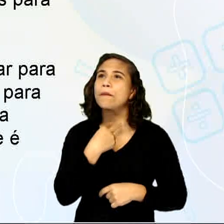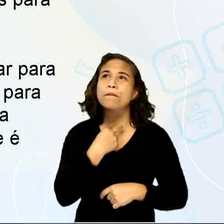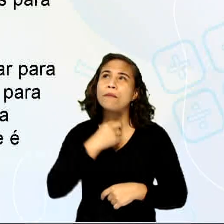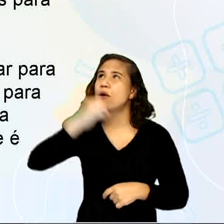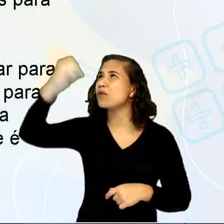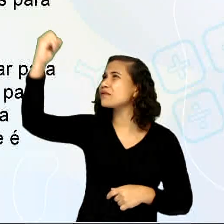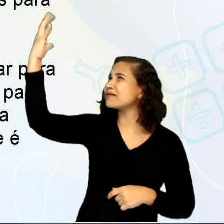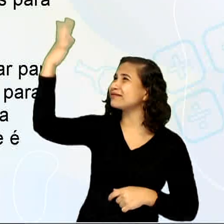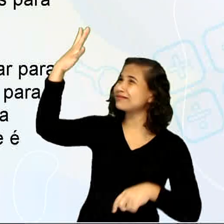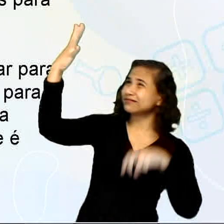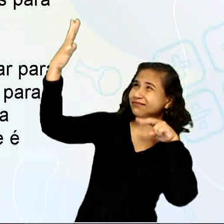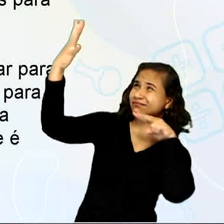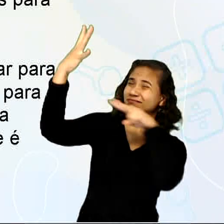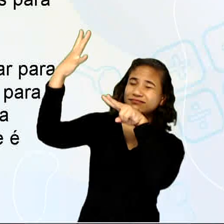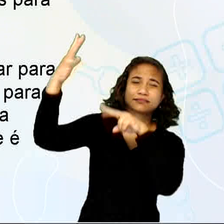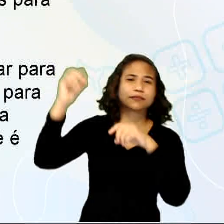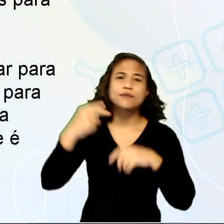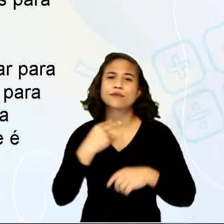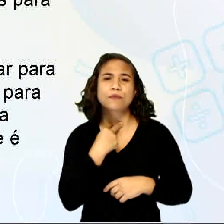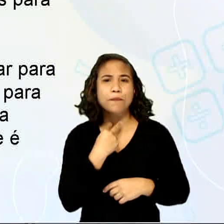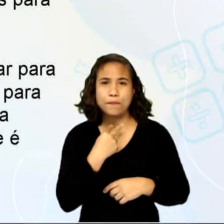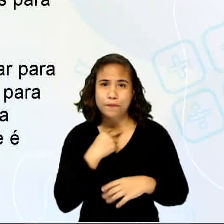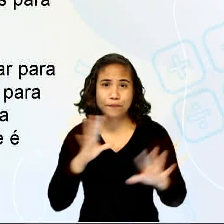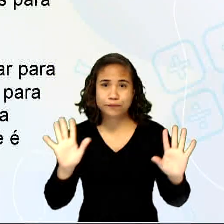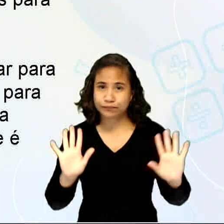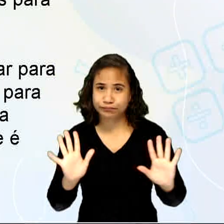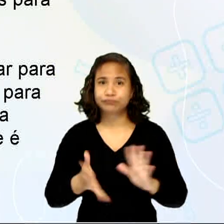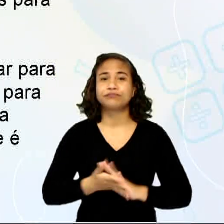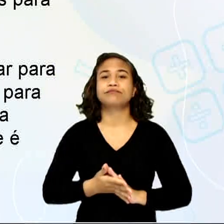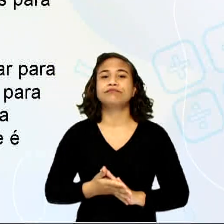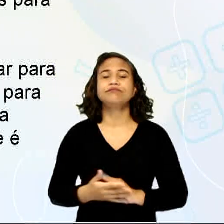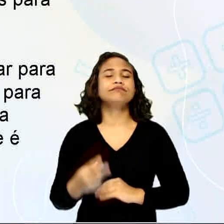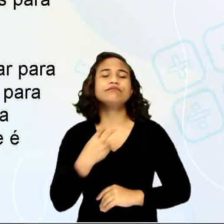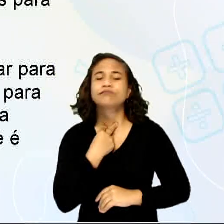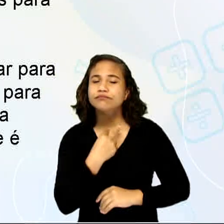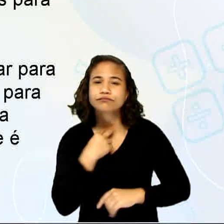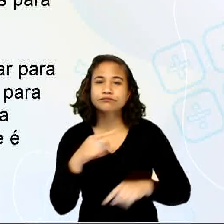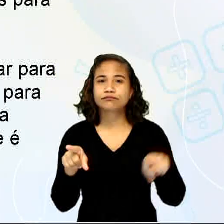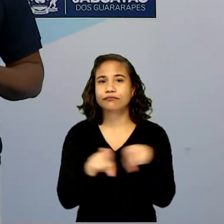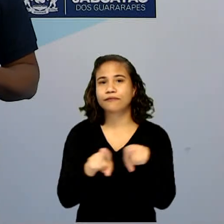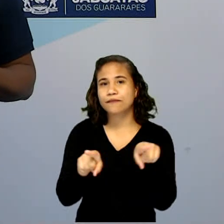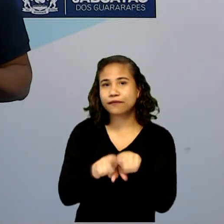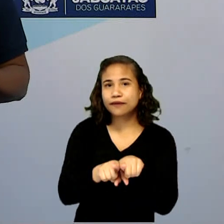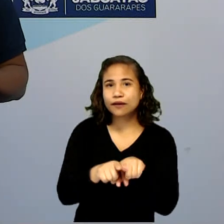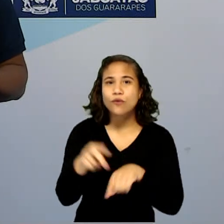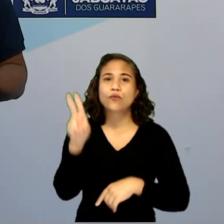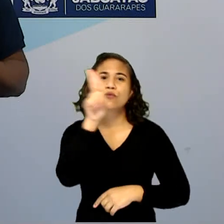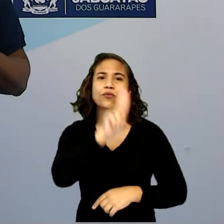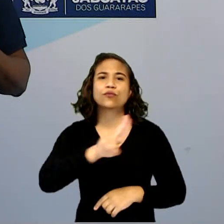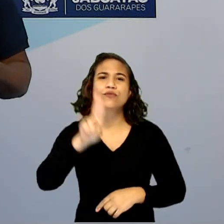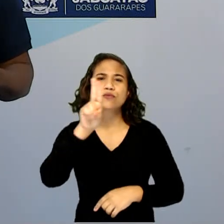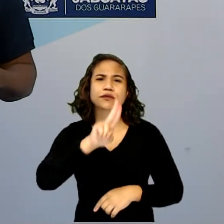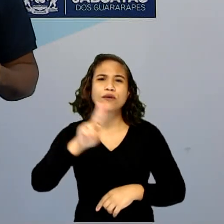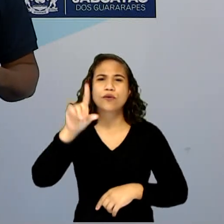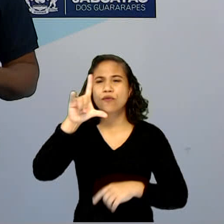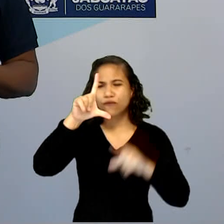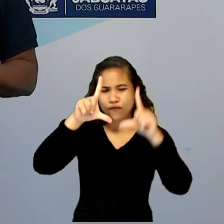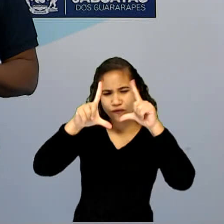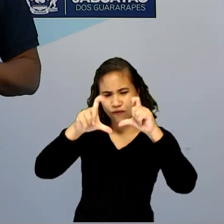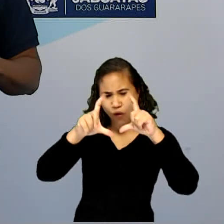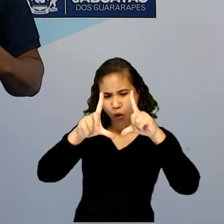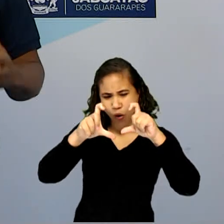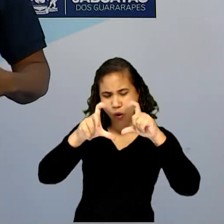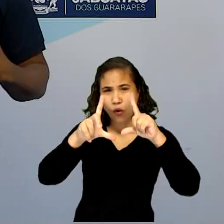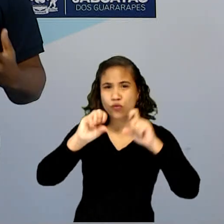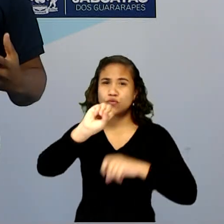sol diretamente. Não devemos também utilizar negativos fotográficos